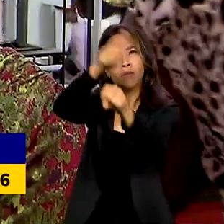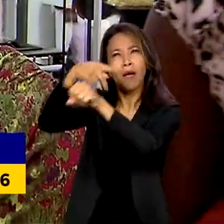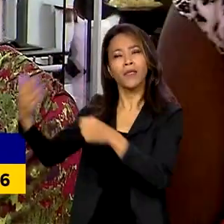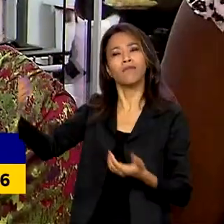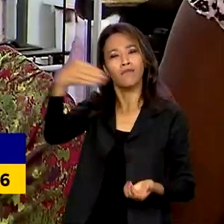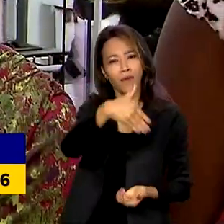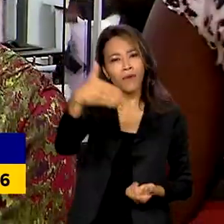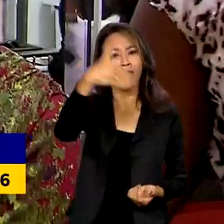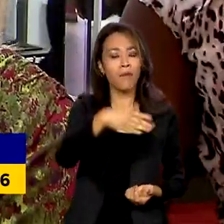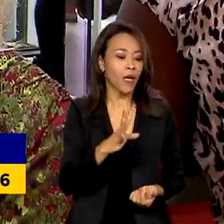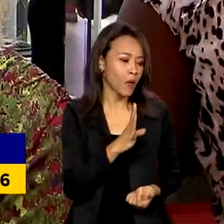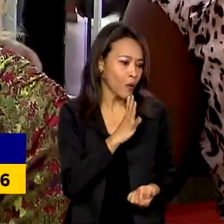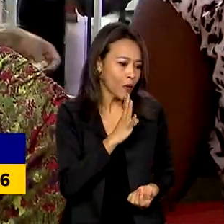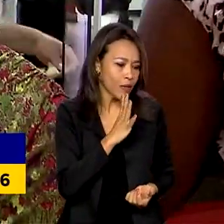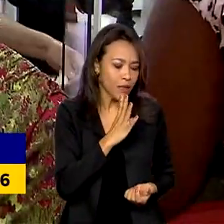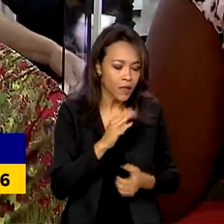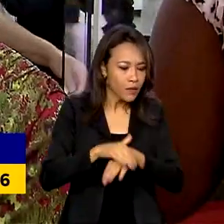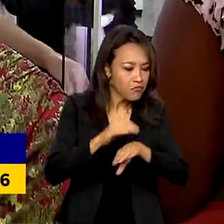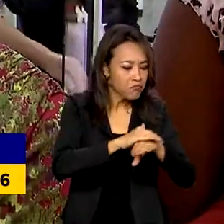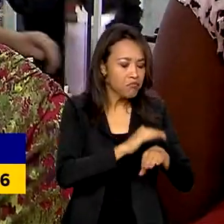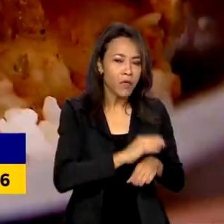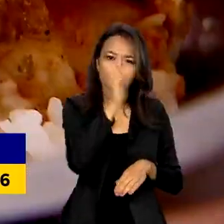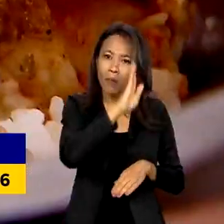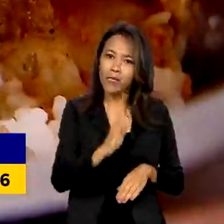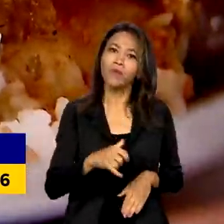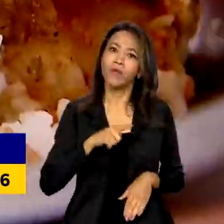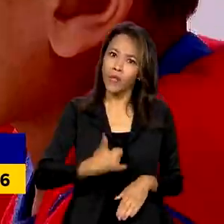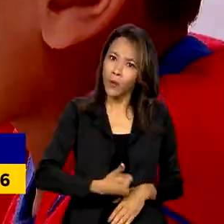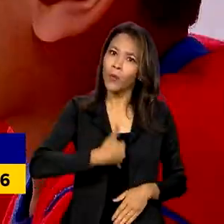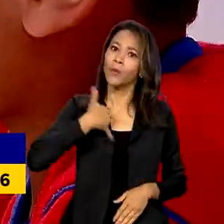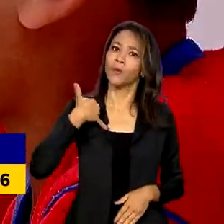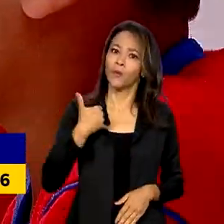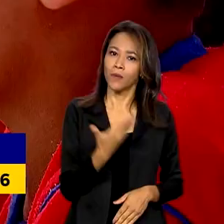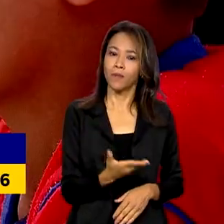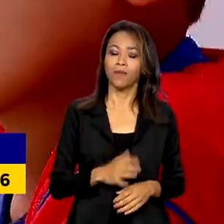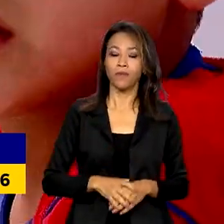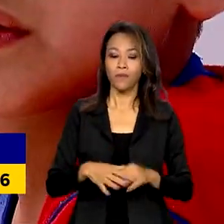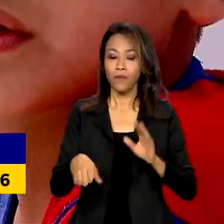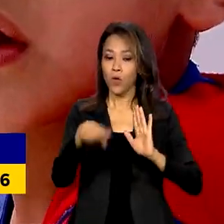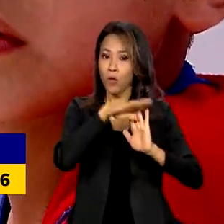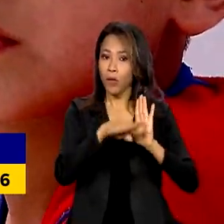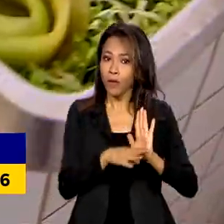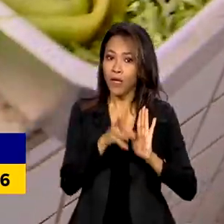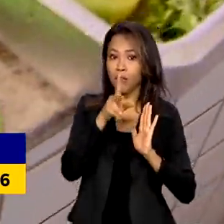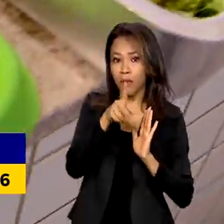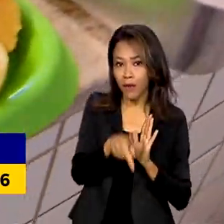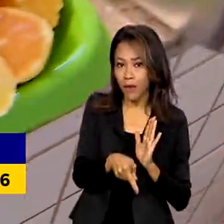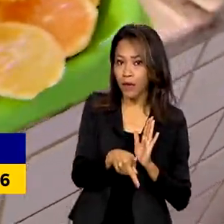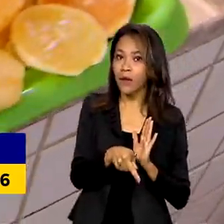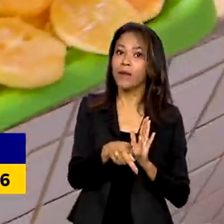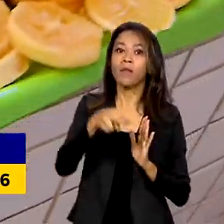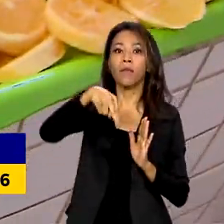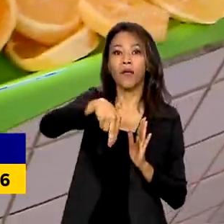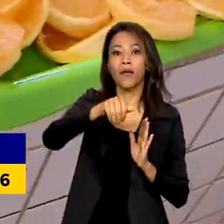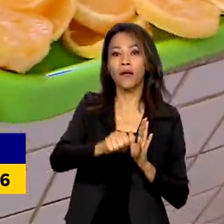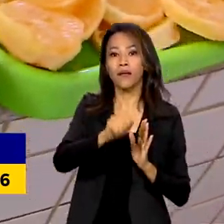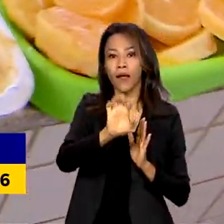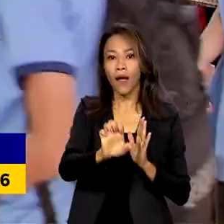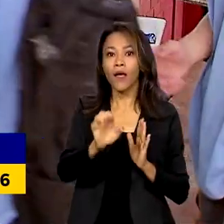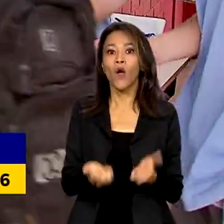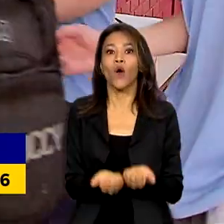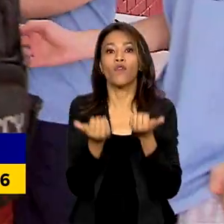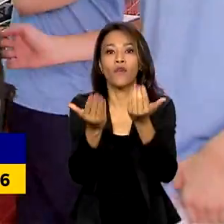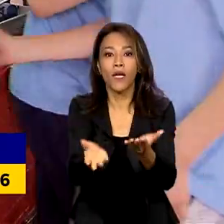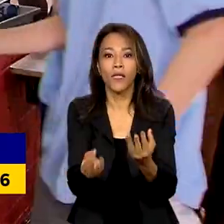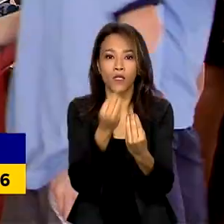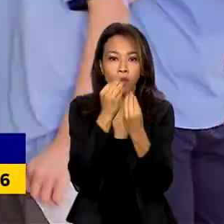uma prática da qual o Brasil se orgulha muito. O PNAE oferece alimentação escolar e ações de educação alimentar